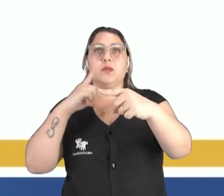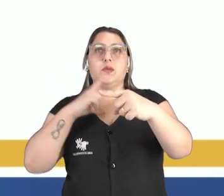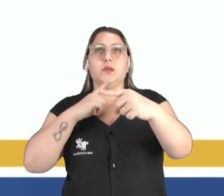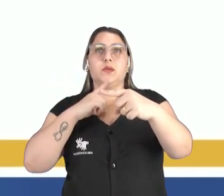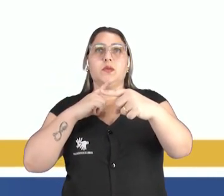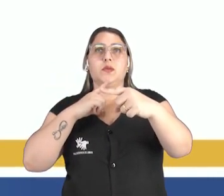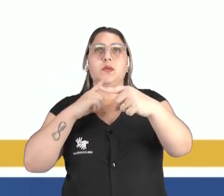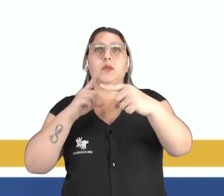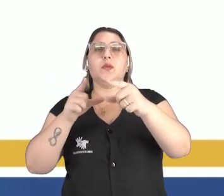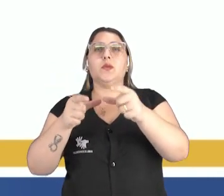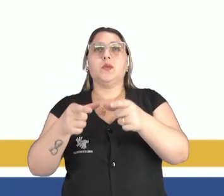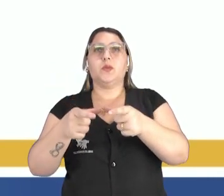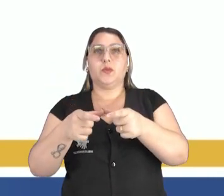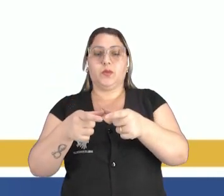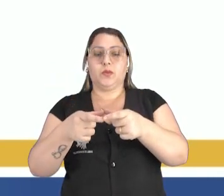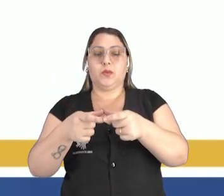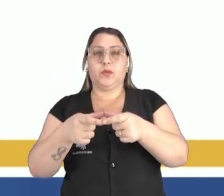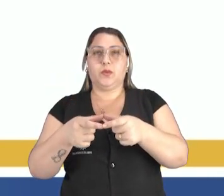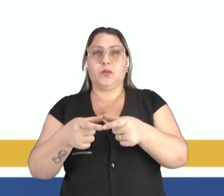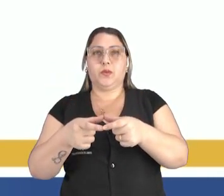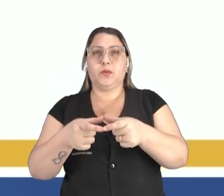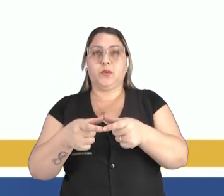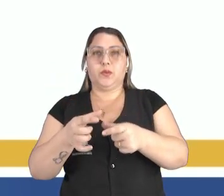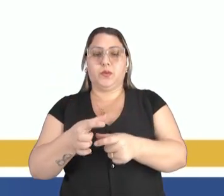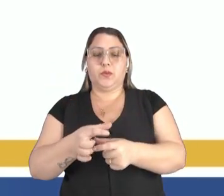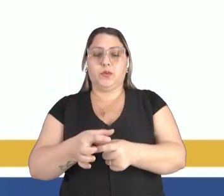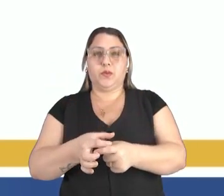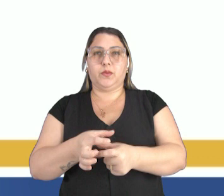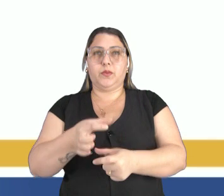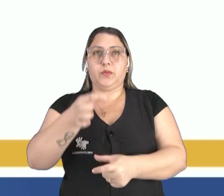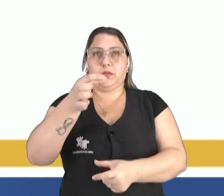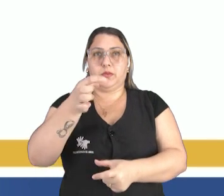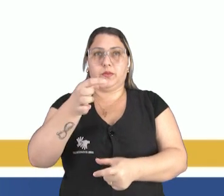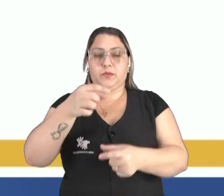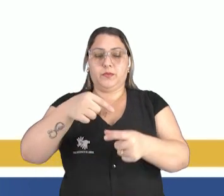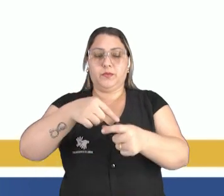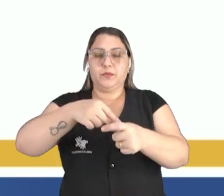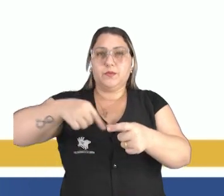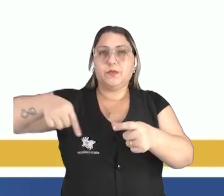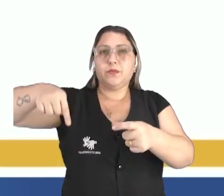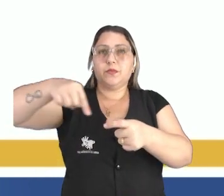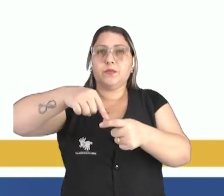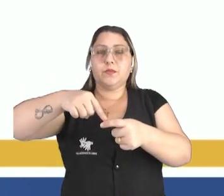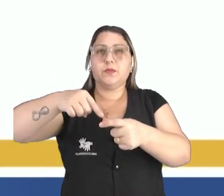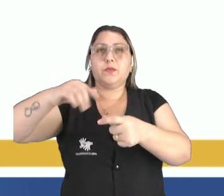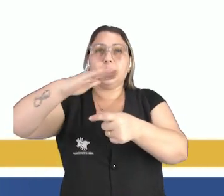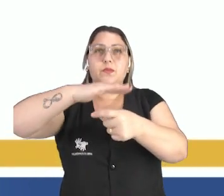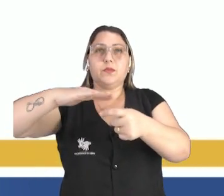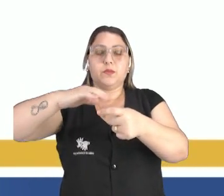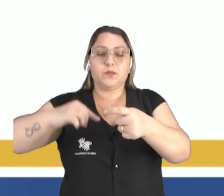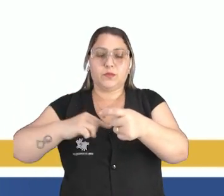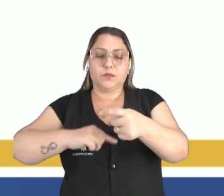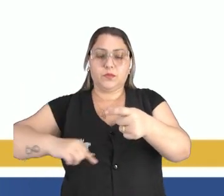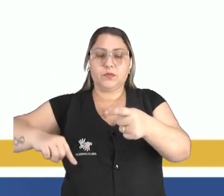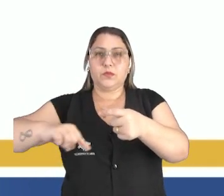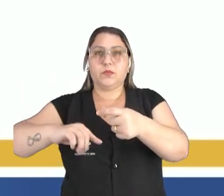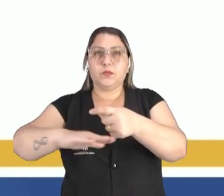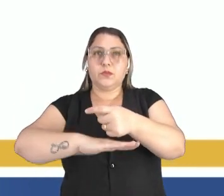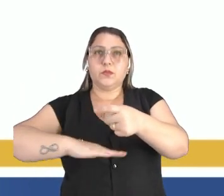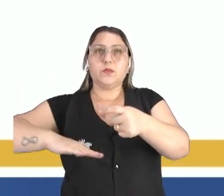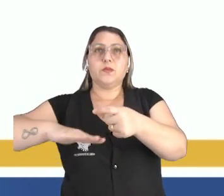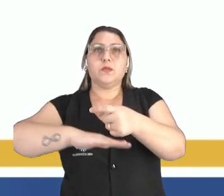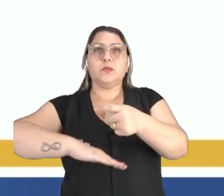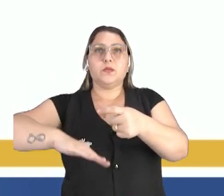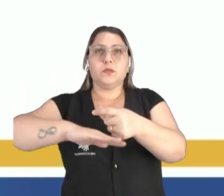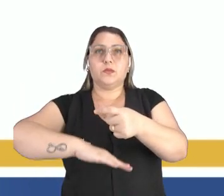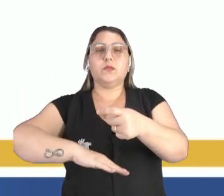em planos paralelos. É isso aqui, ó. Eu tenho aqui o círculo que forma a parte de cima e a parte de baixo. São paralelos